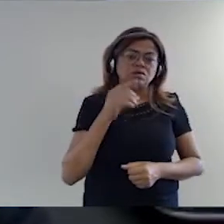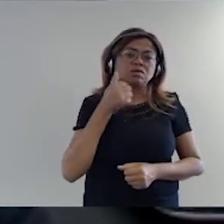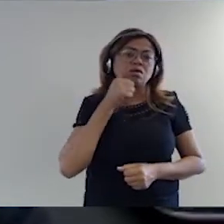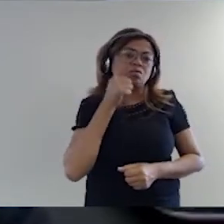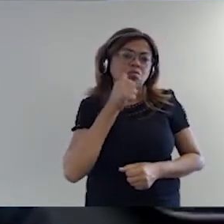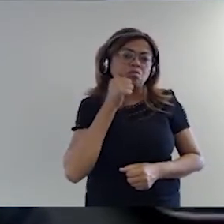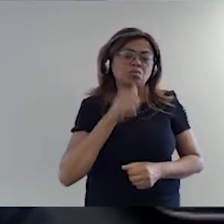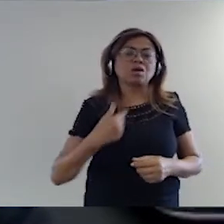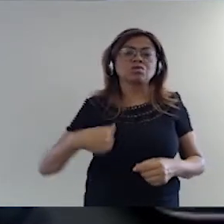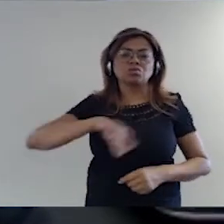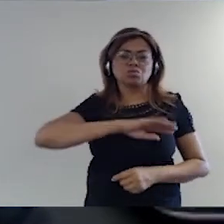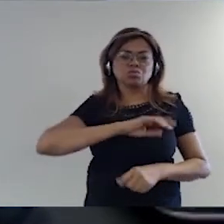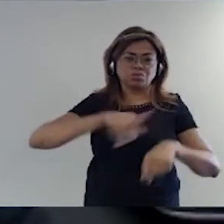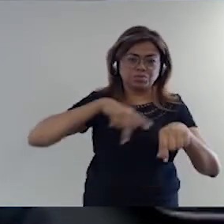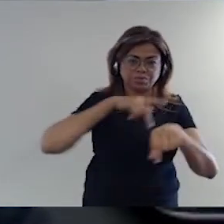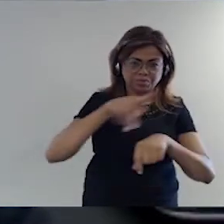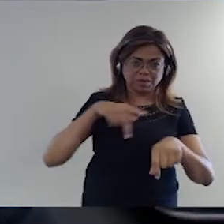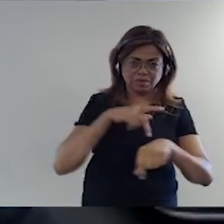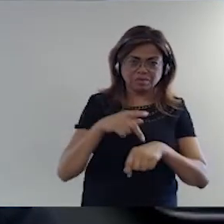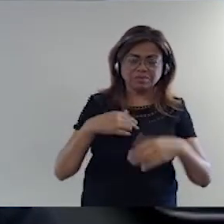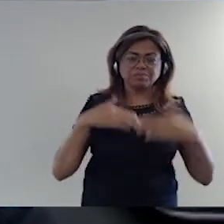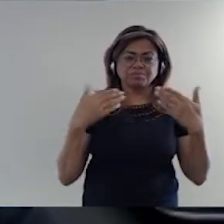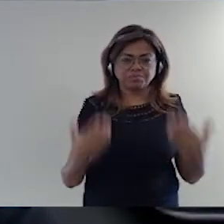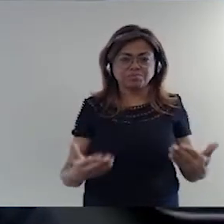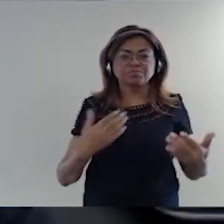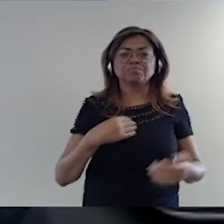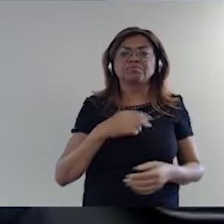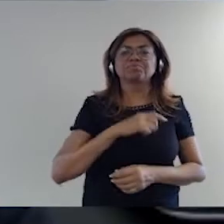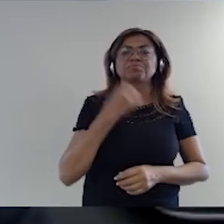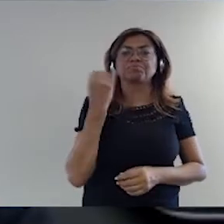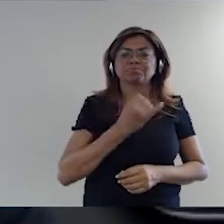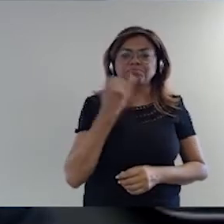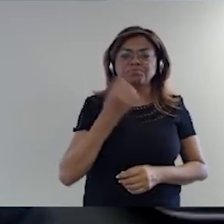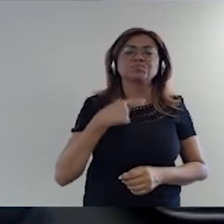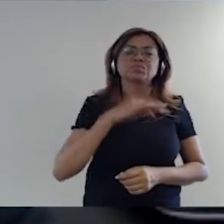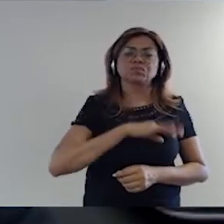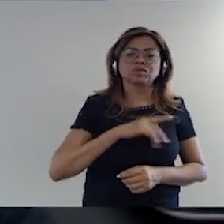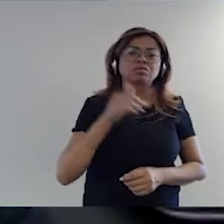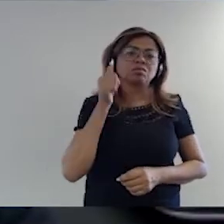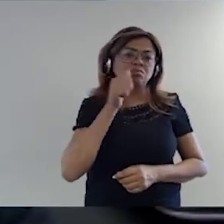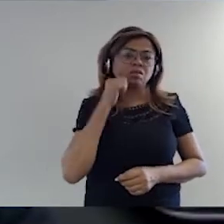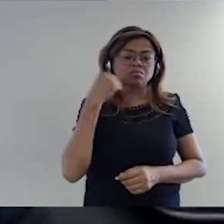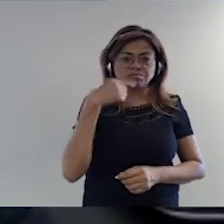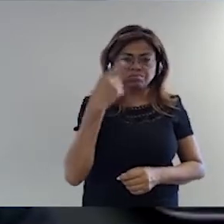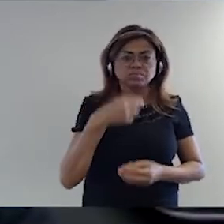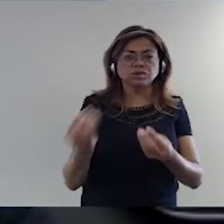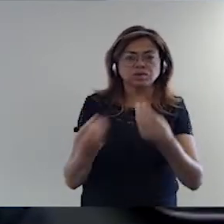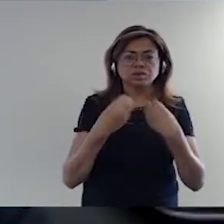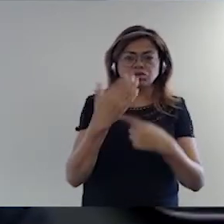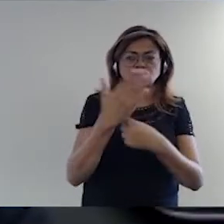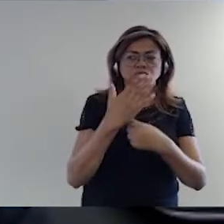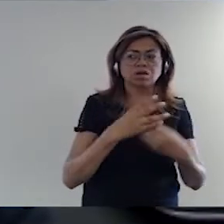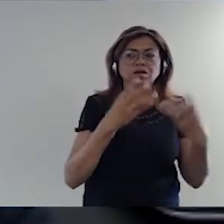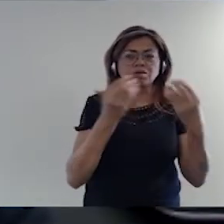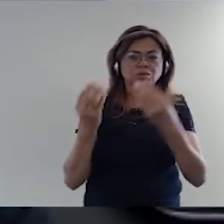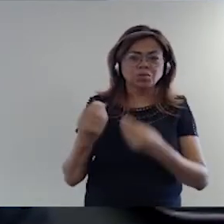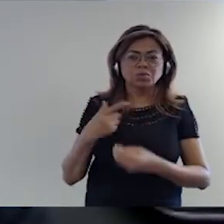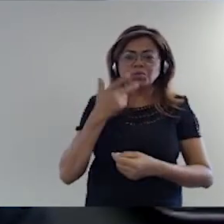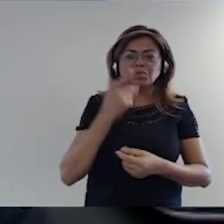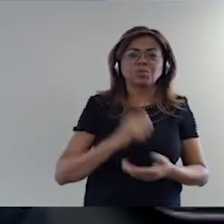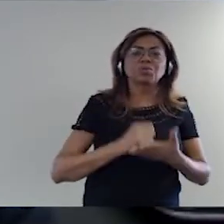feminina do nosso país, a qualificada advocacia feminina que tem contribuído muito